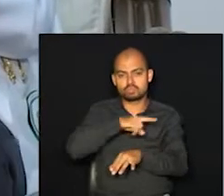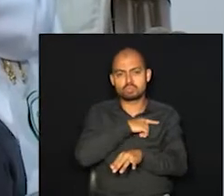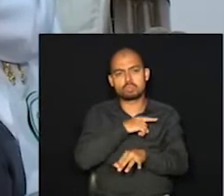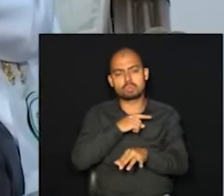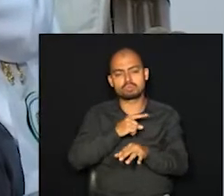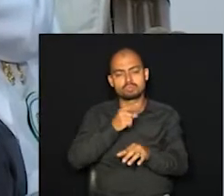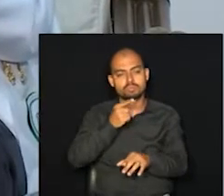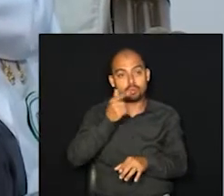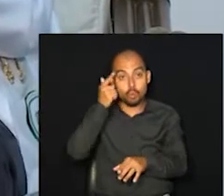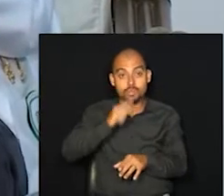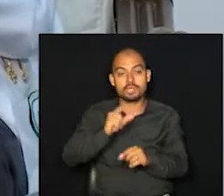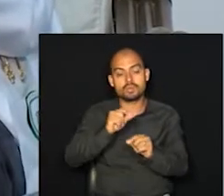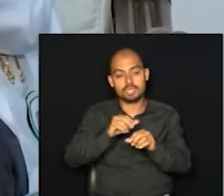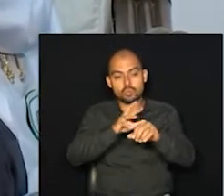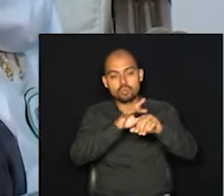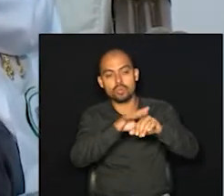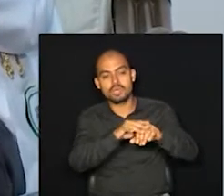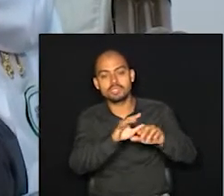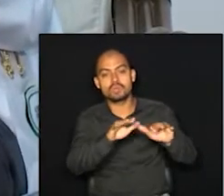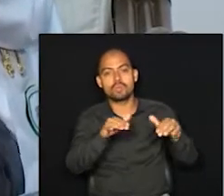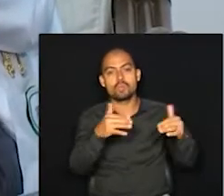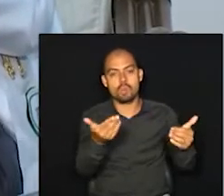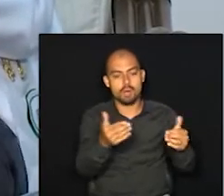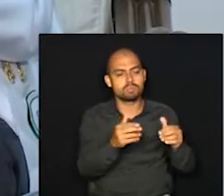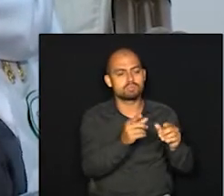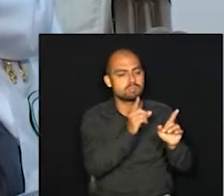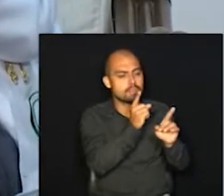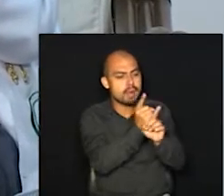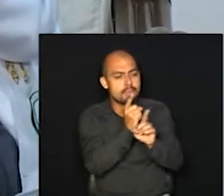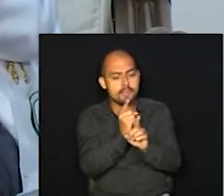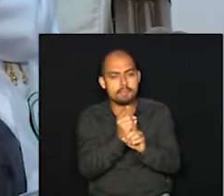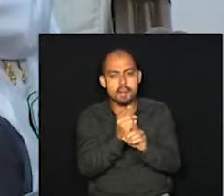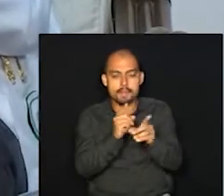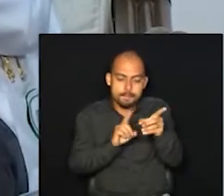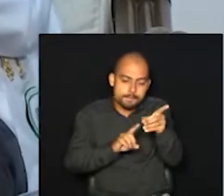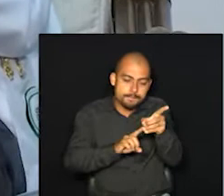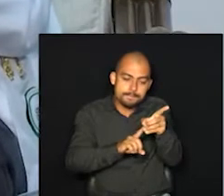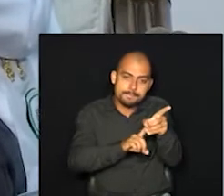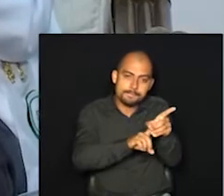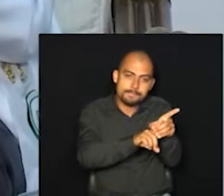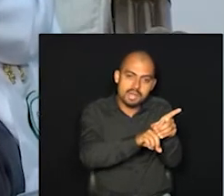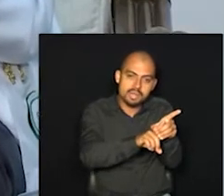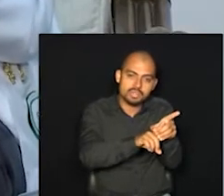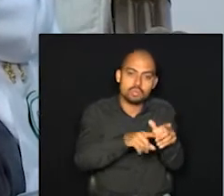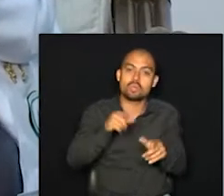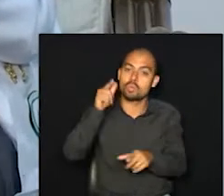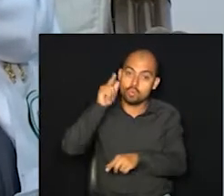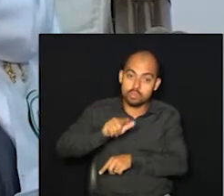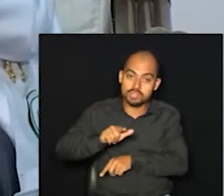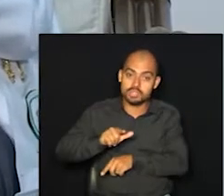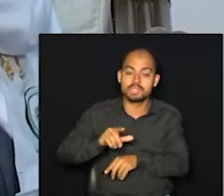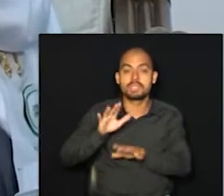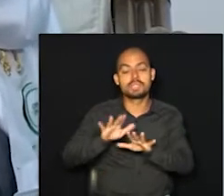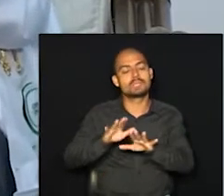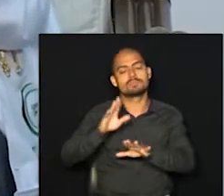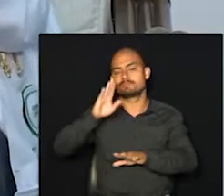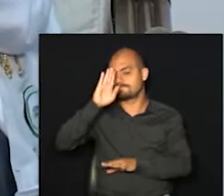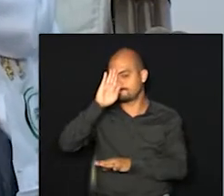diagnóstico diferencial das doenças da próstata através do toque retal. E é por isso que esse exame é